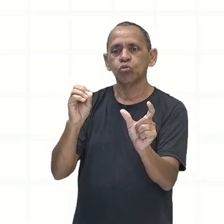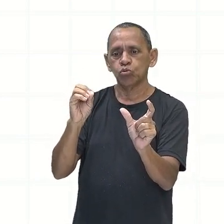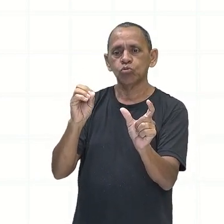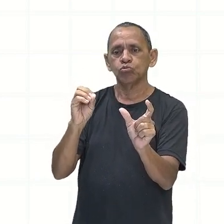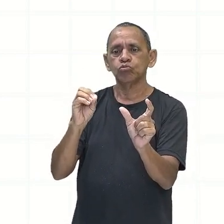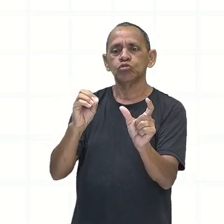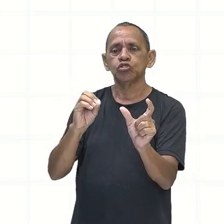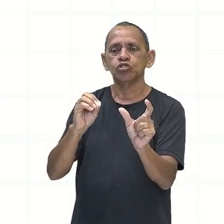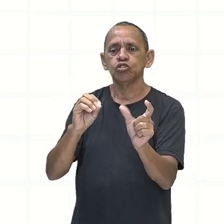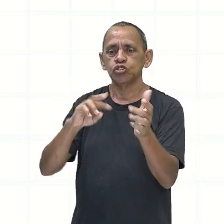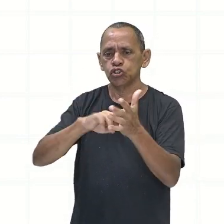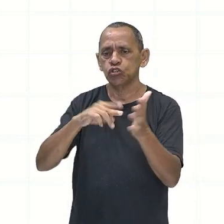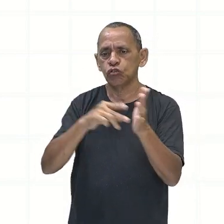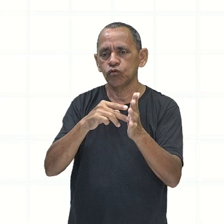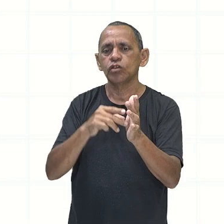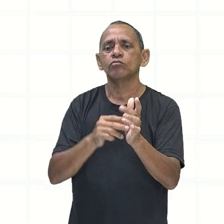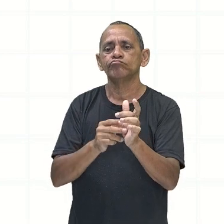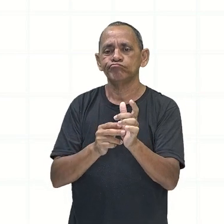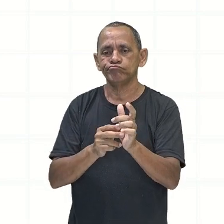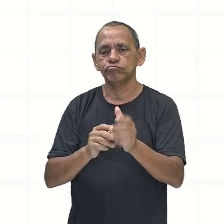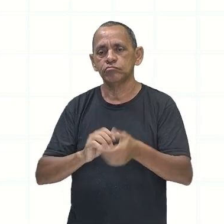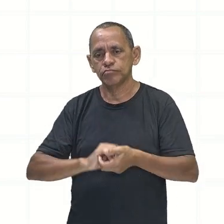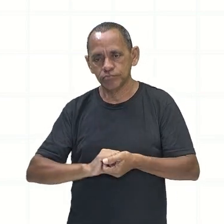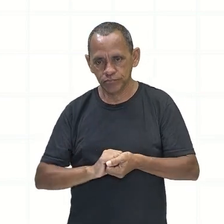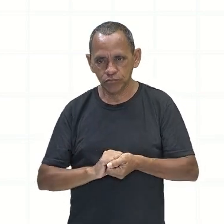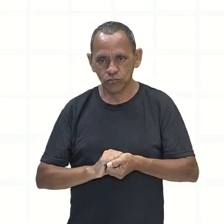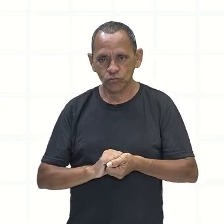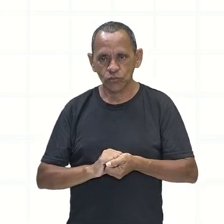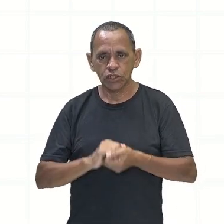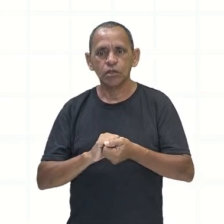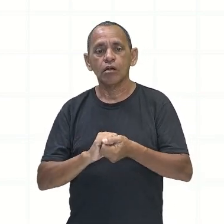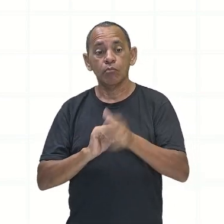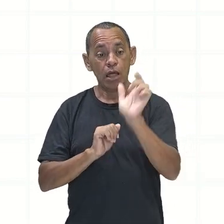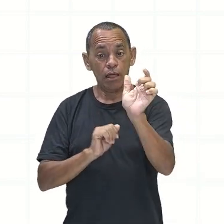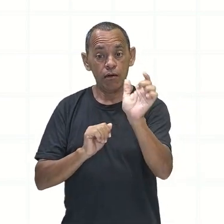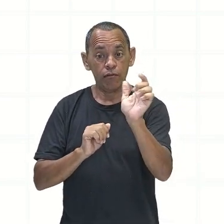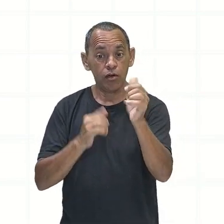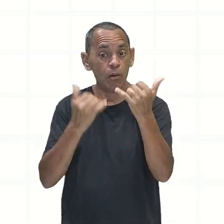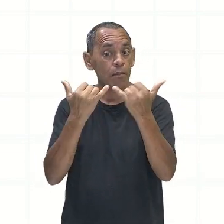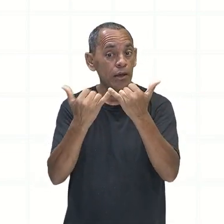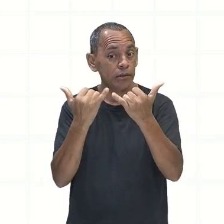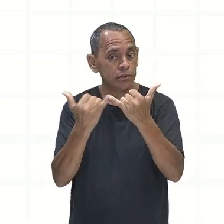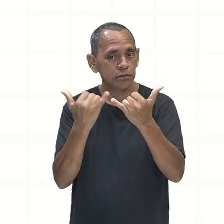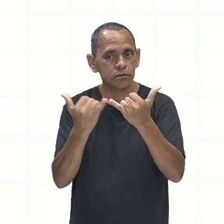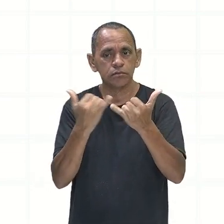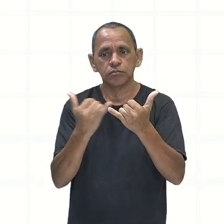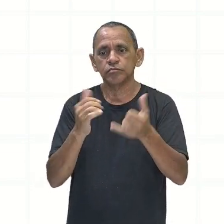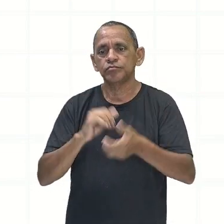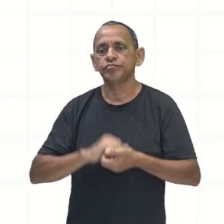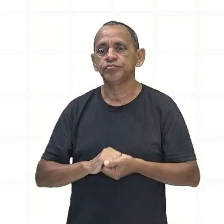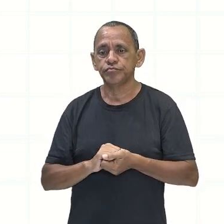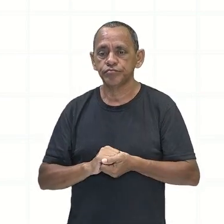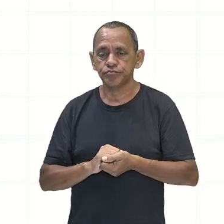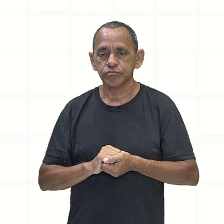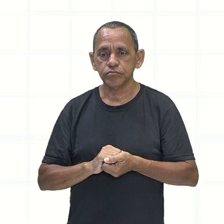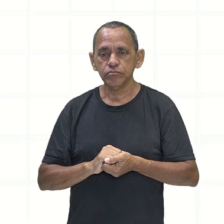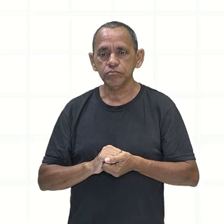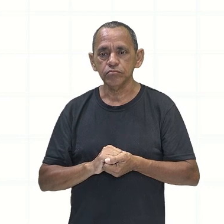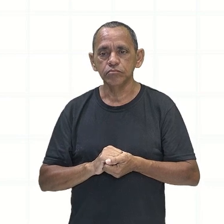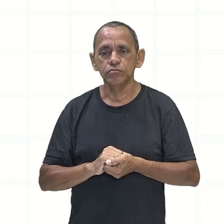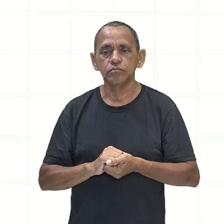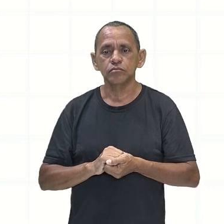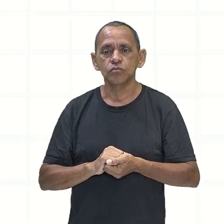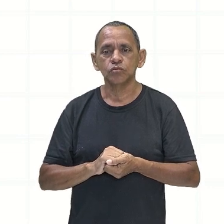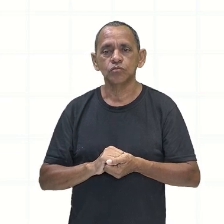significar a palavra cara, certo? Já na linguagem conotativa, nós podemos ter